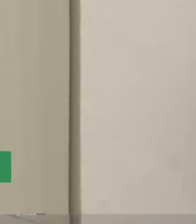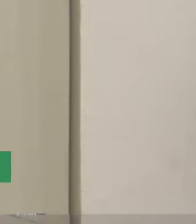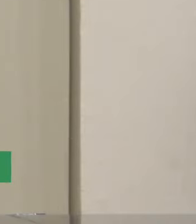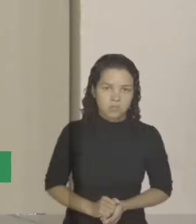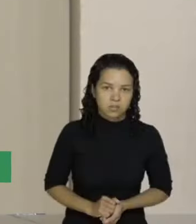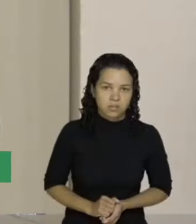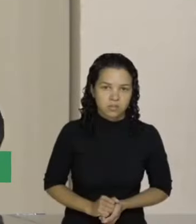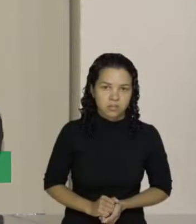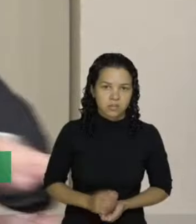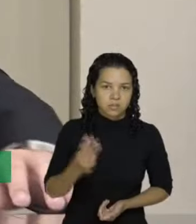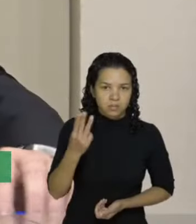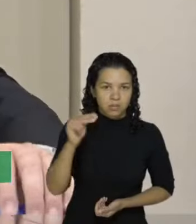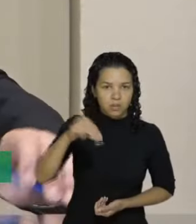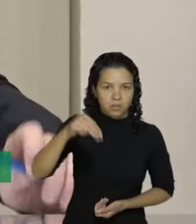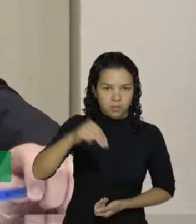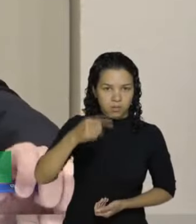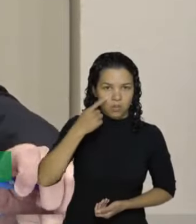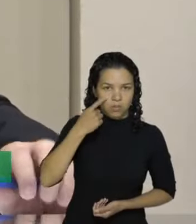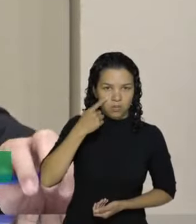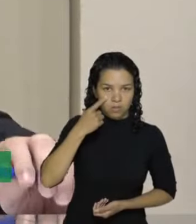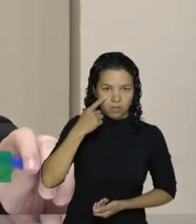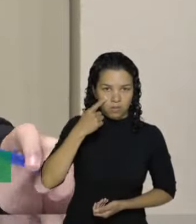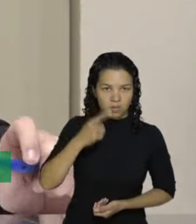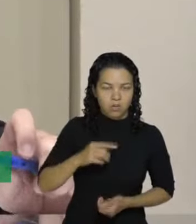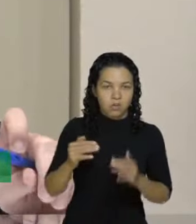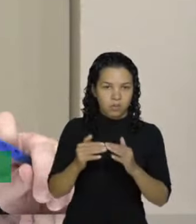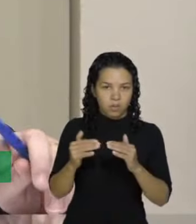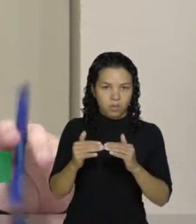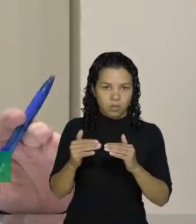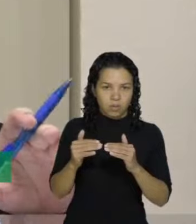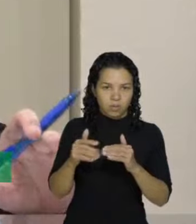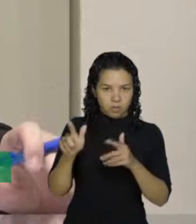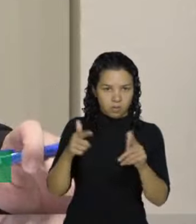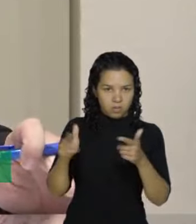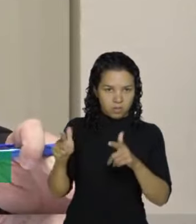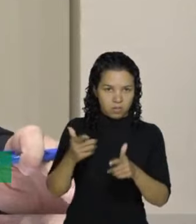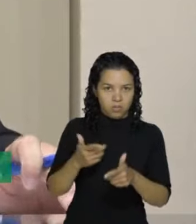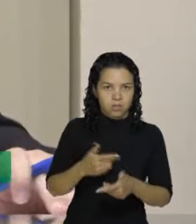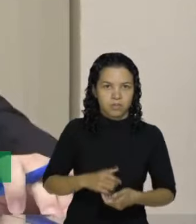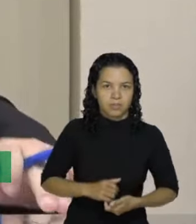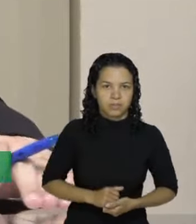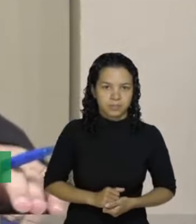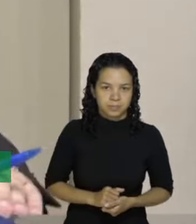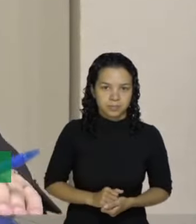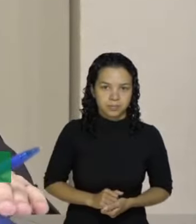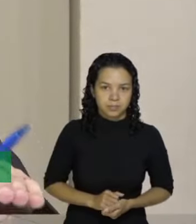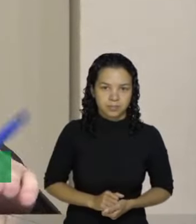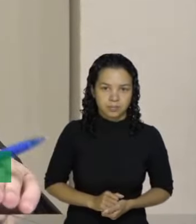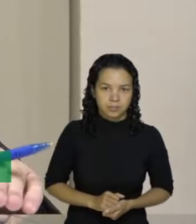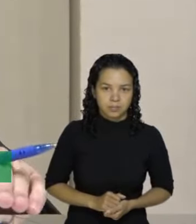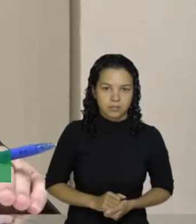3 minutos, então, vamos, com a concordância dos demais colegas.